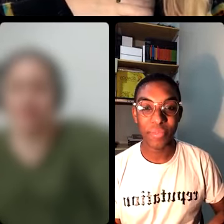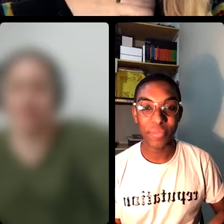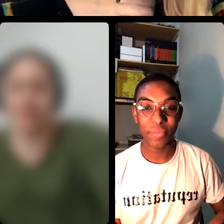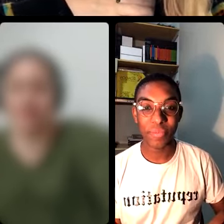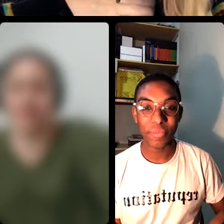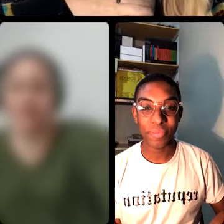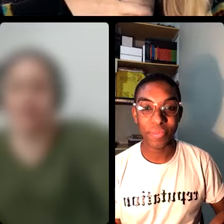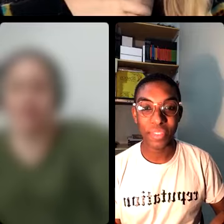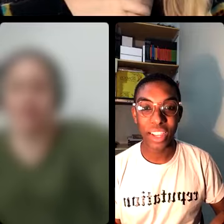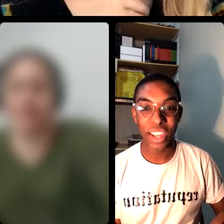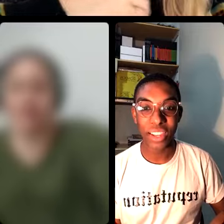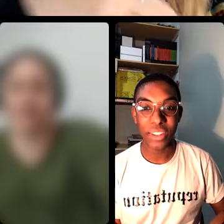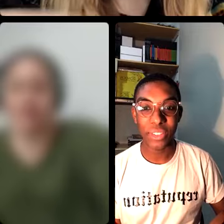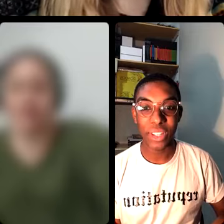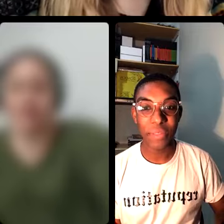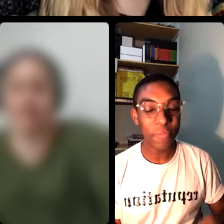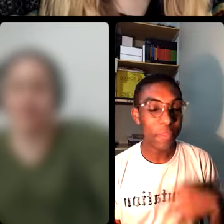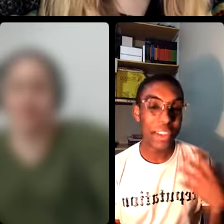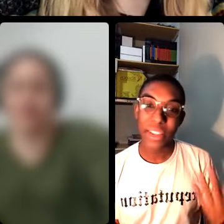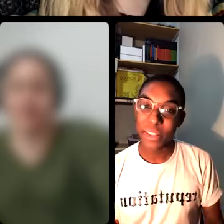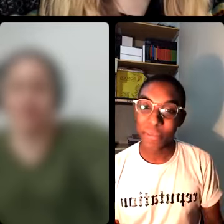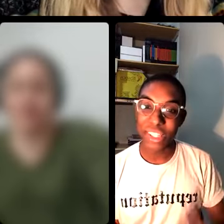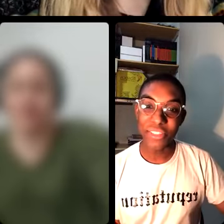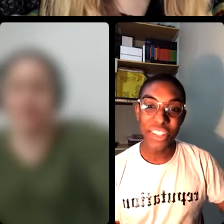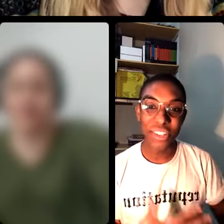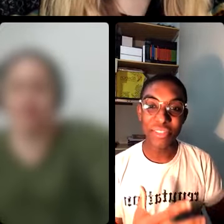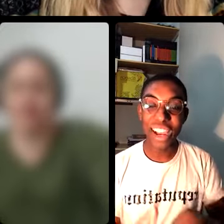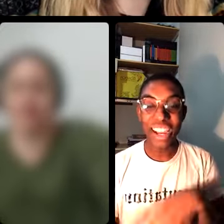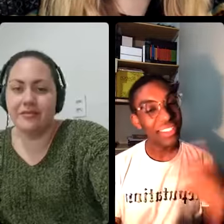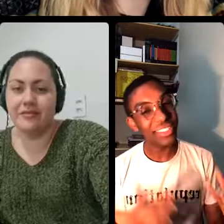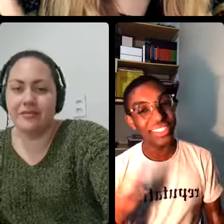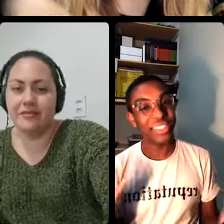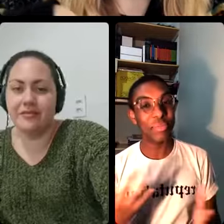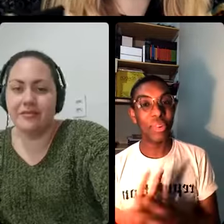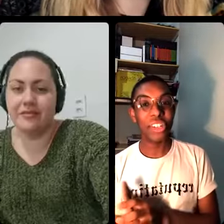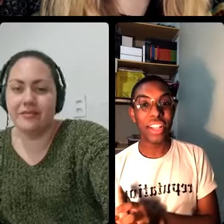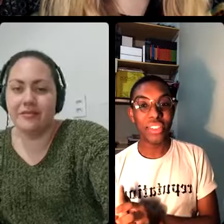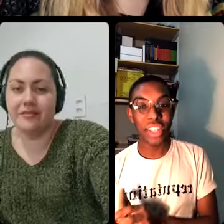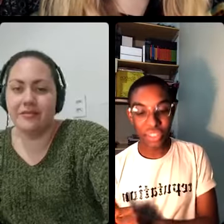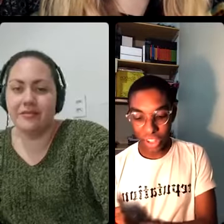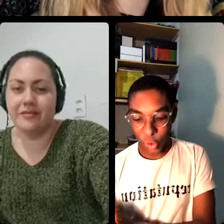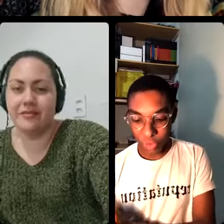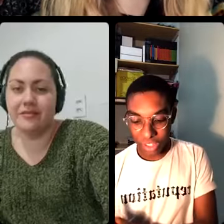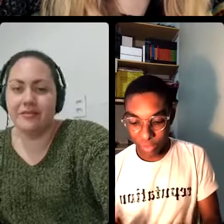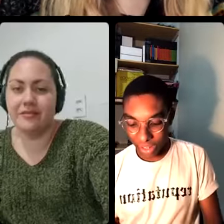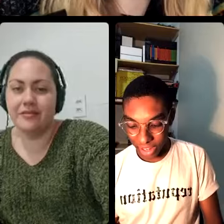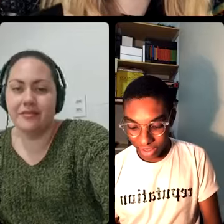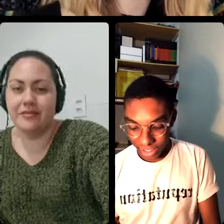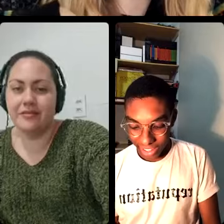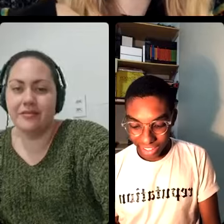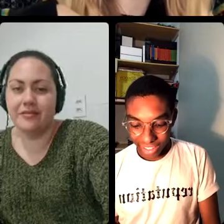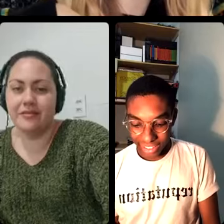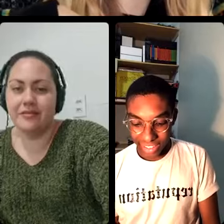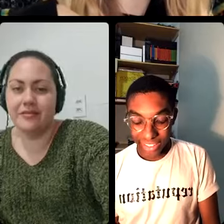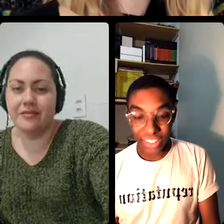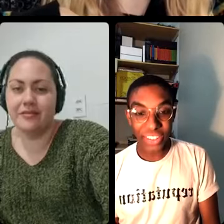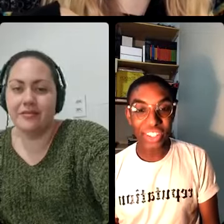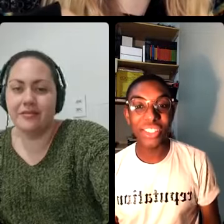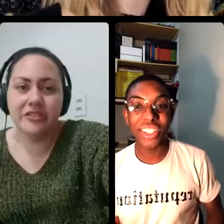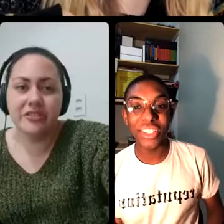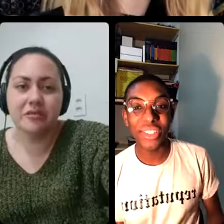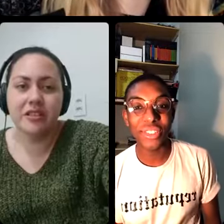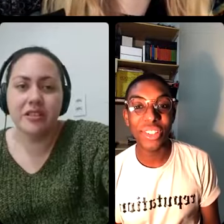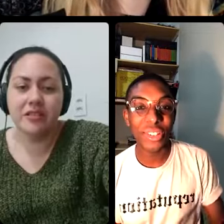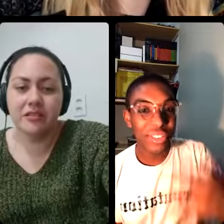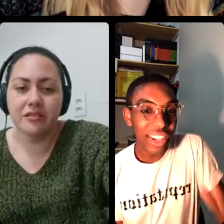Tanise está carregando ali. Mas enfim, são vários projetos dentro da UFSPA, né? E eu